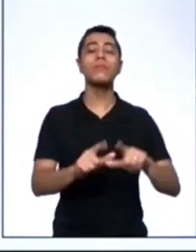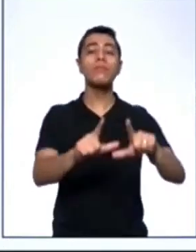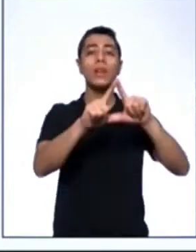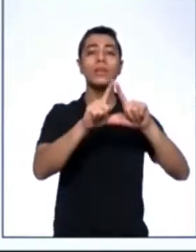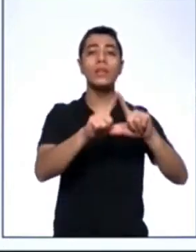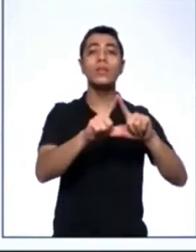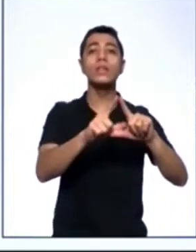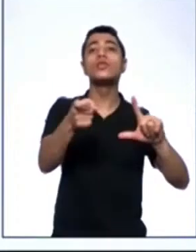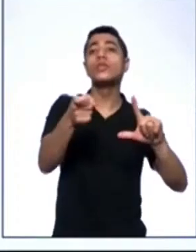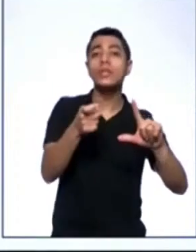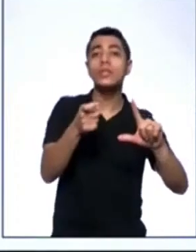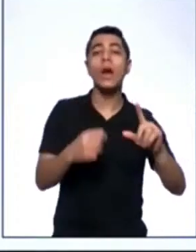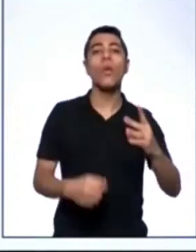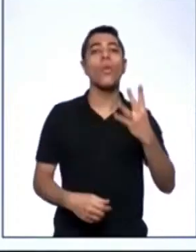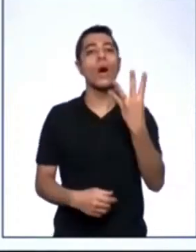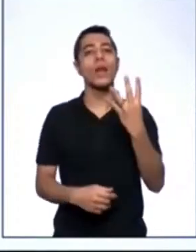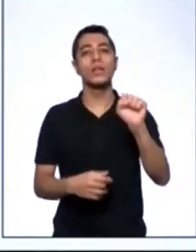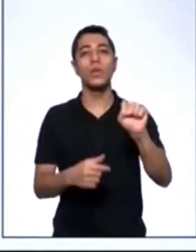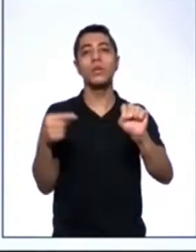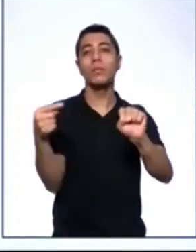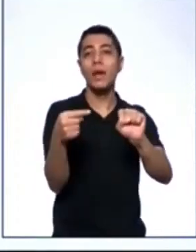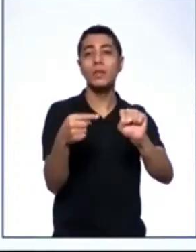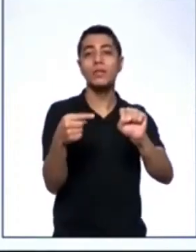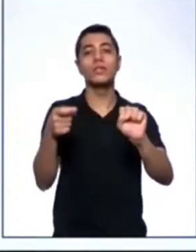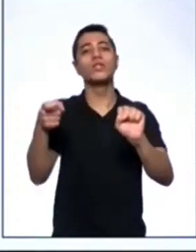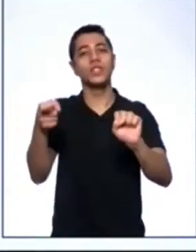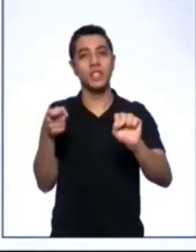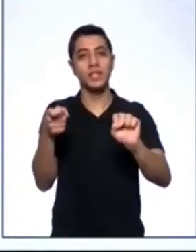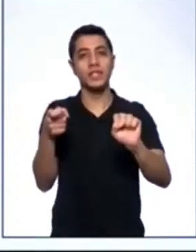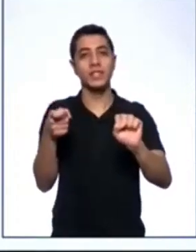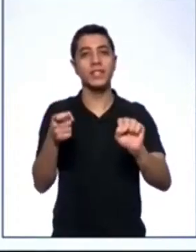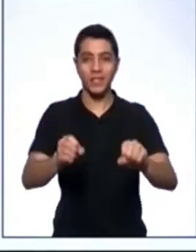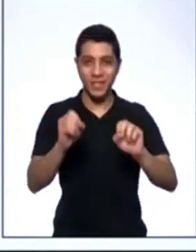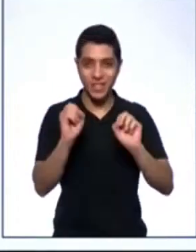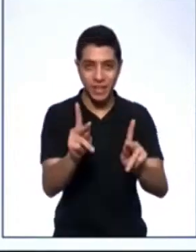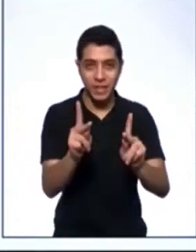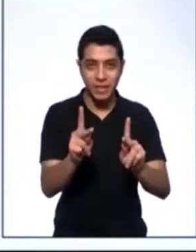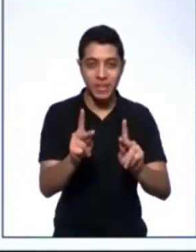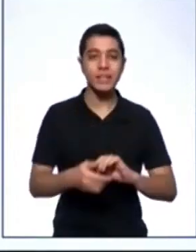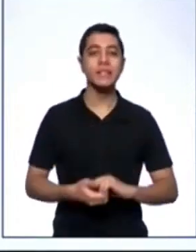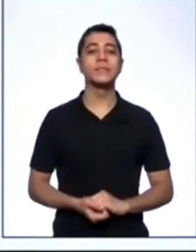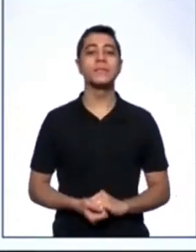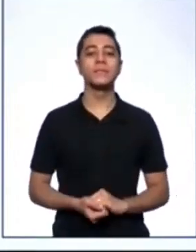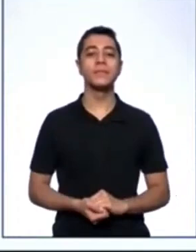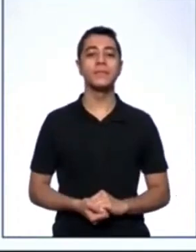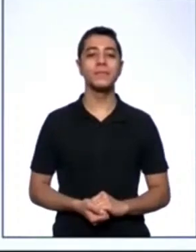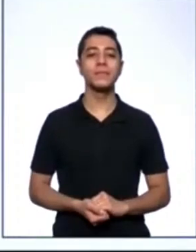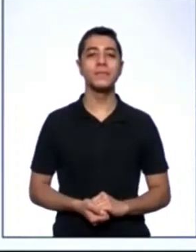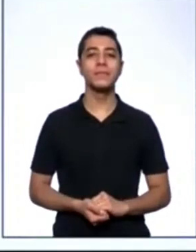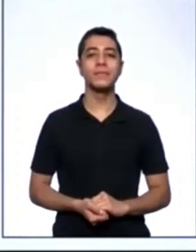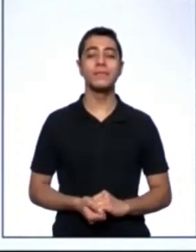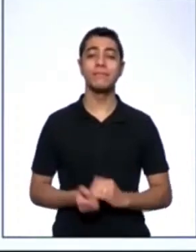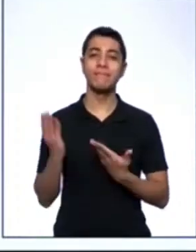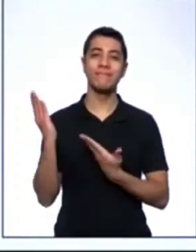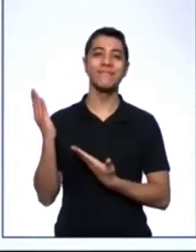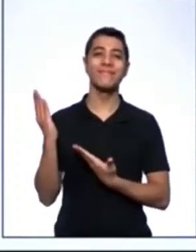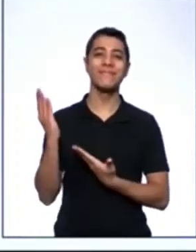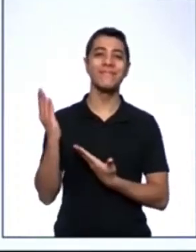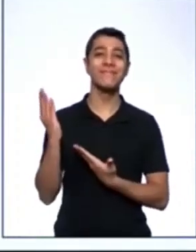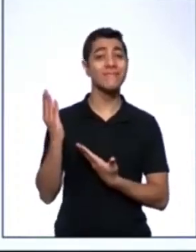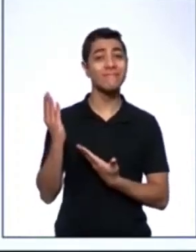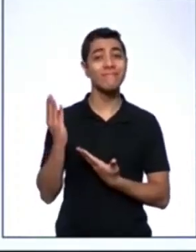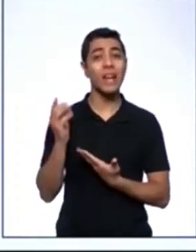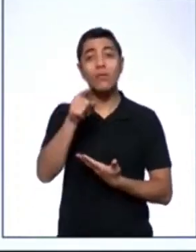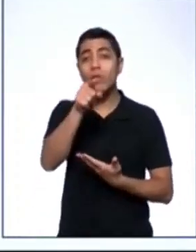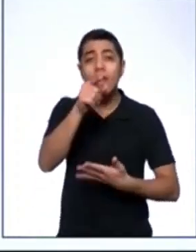48 - seus pais não se perde né filho